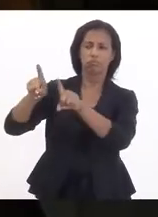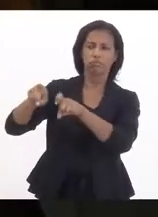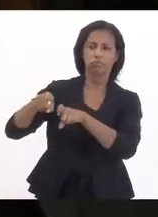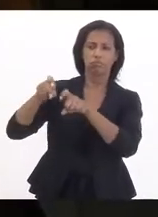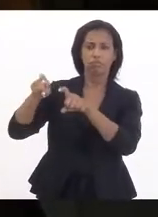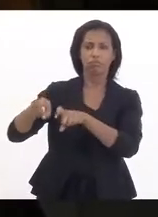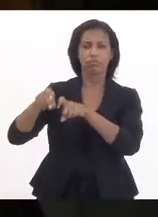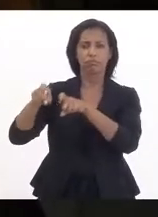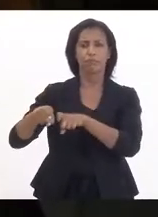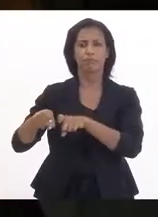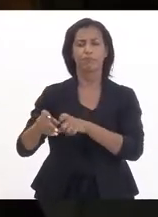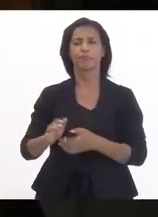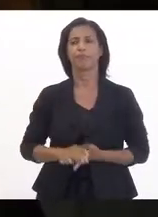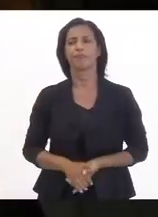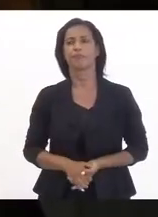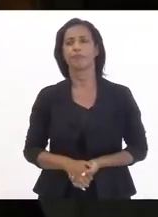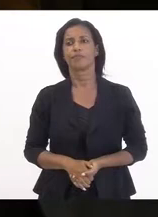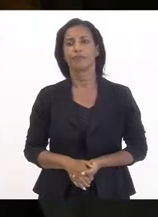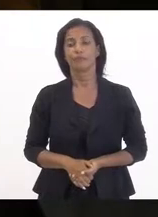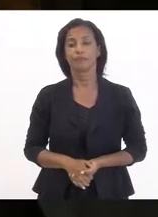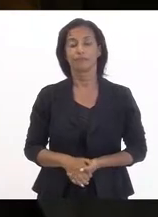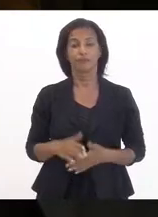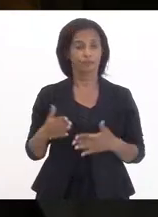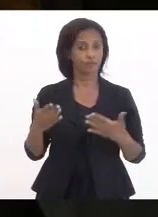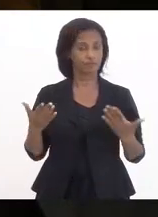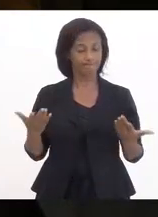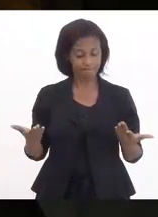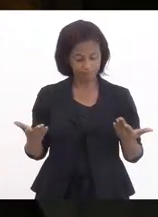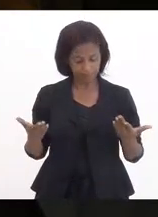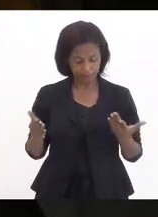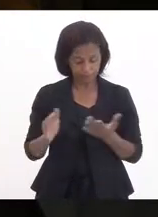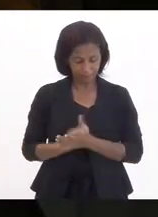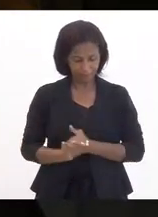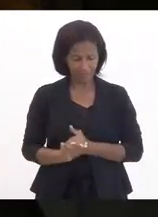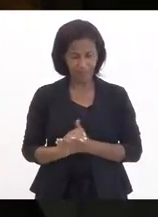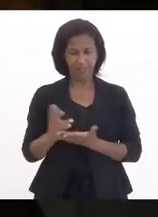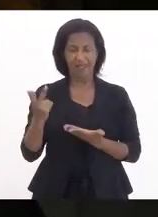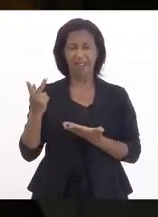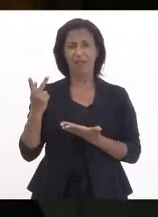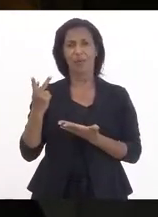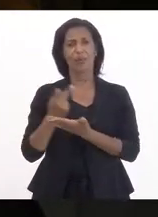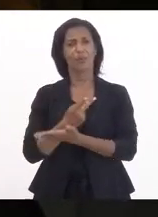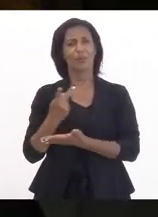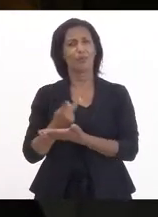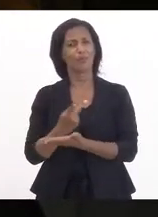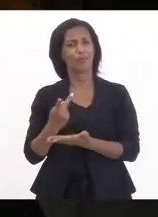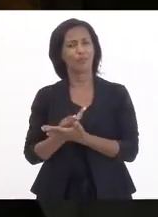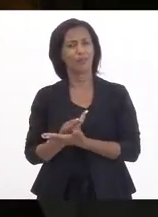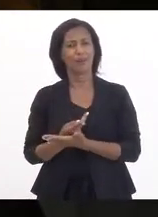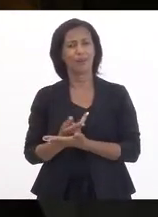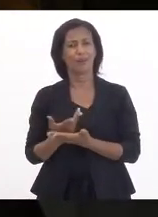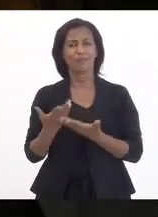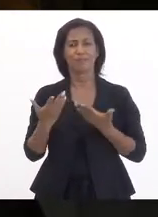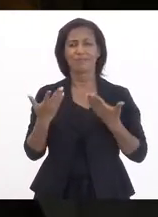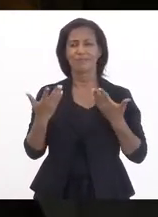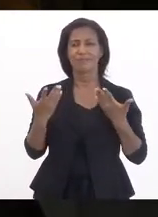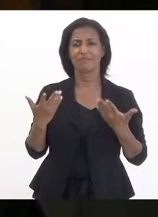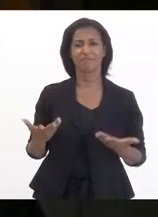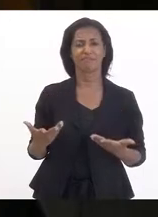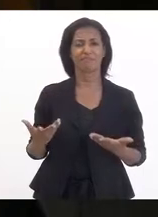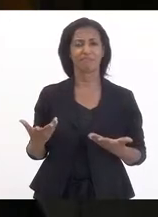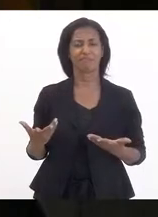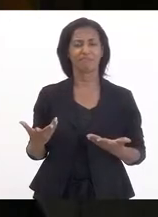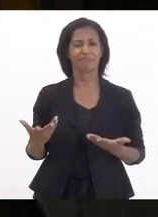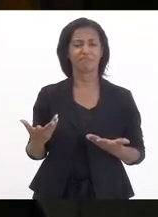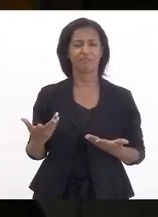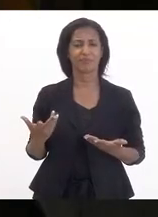do nosso estado. Então, é um erro tão basilar, é